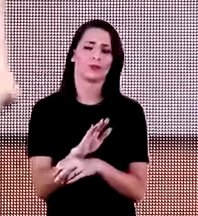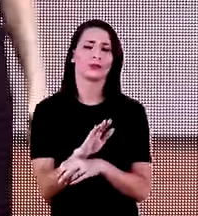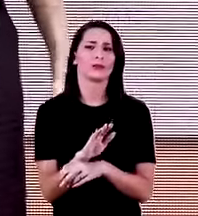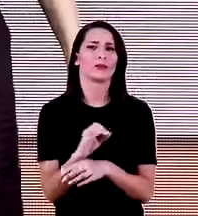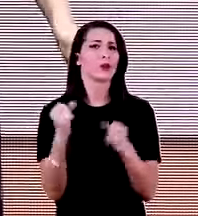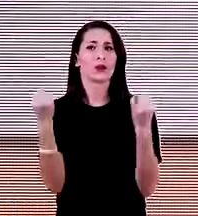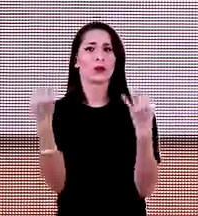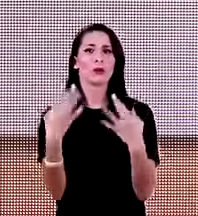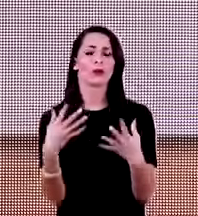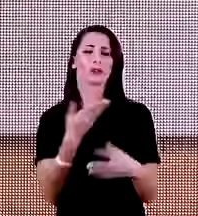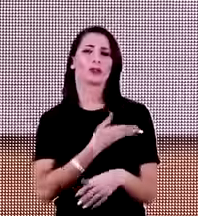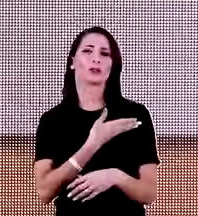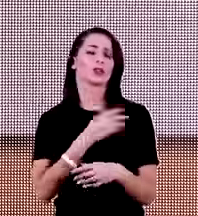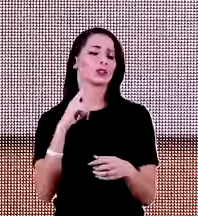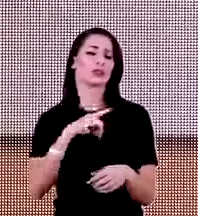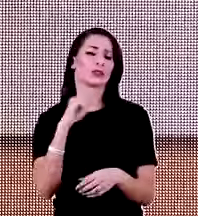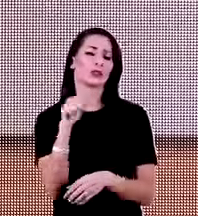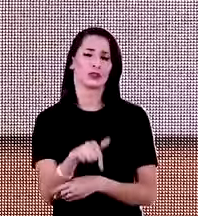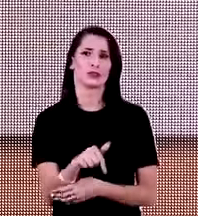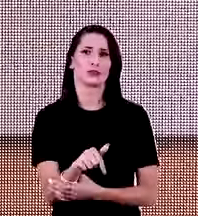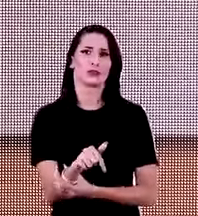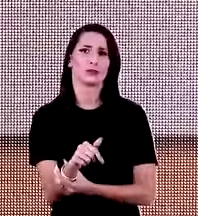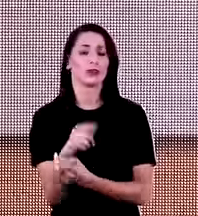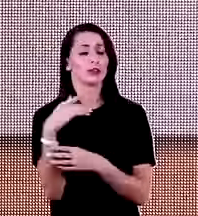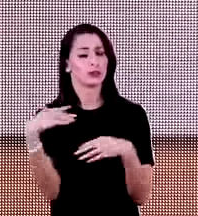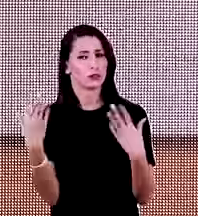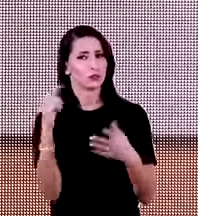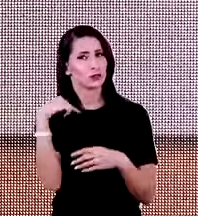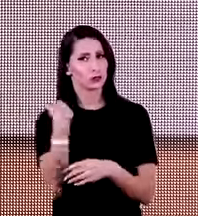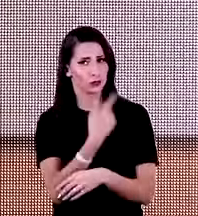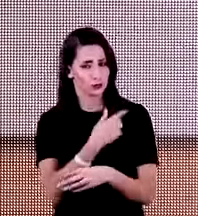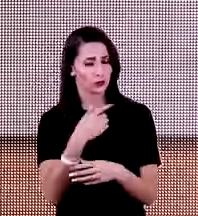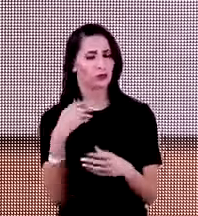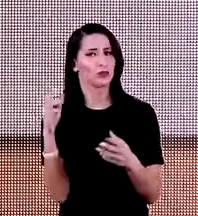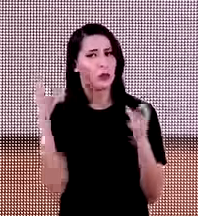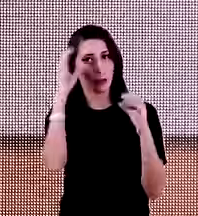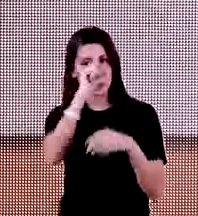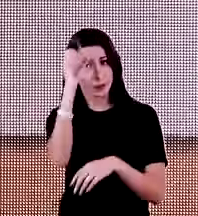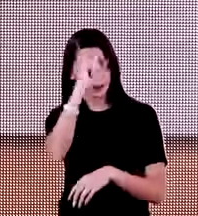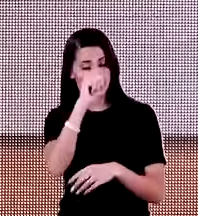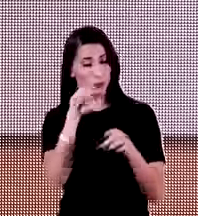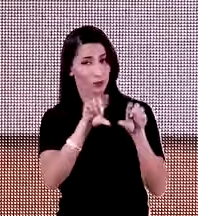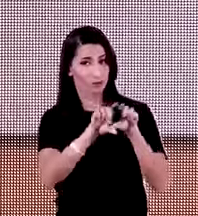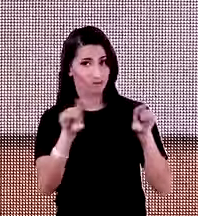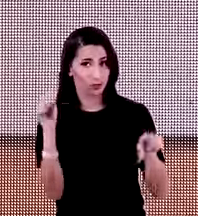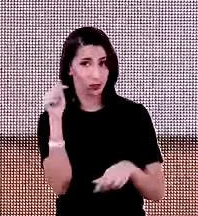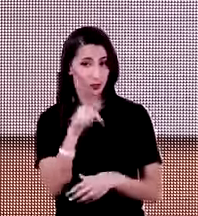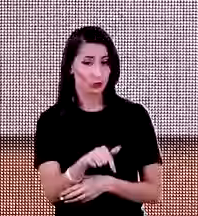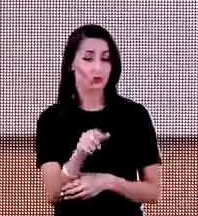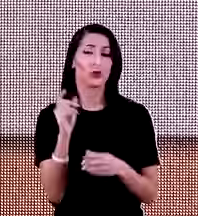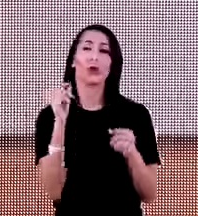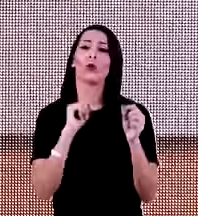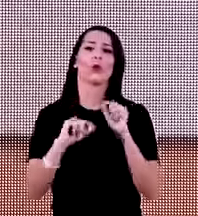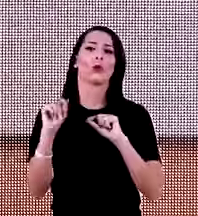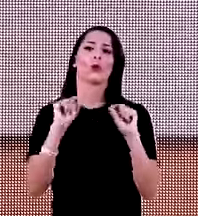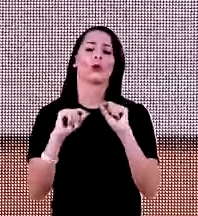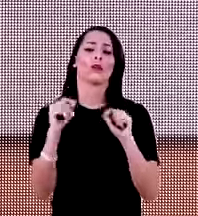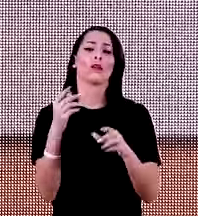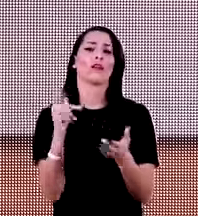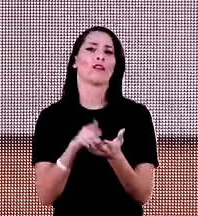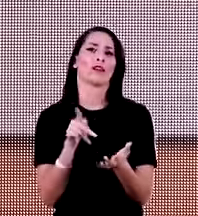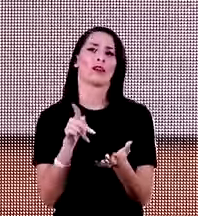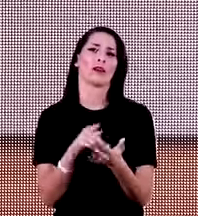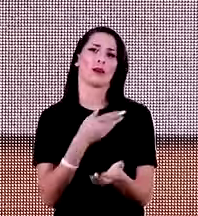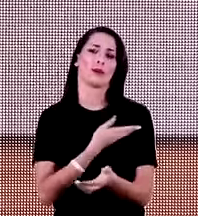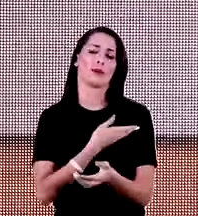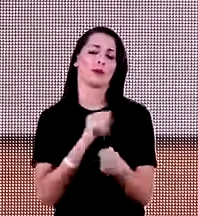Como é que a gente vai aprender? No texto. Aprendendo o que os verdadeiros amigos fazem. E o que é que os verdadeiros amigos fazem? Em